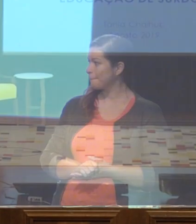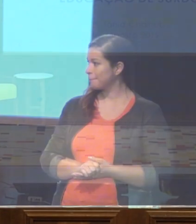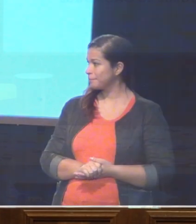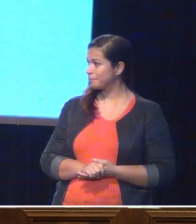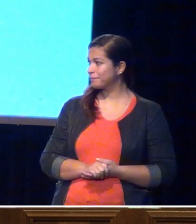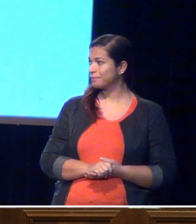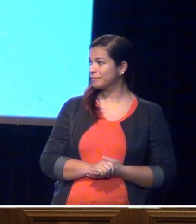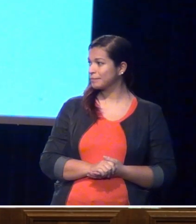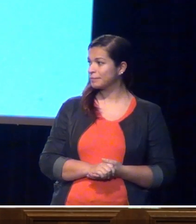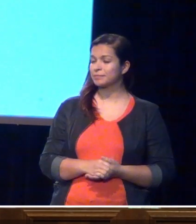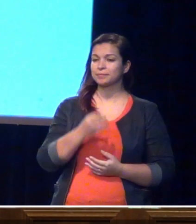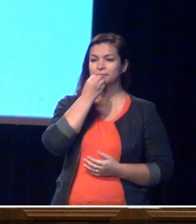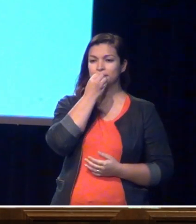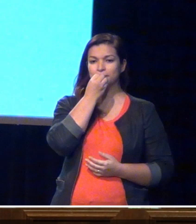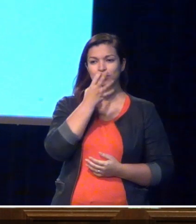Muito bom dia.